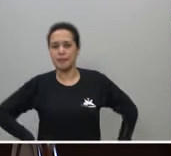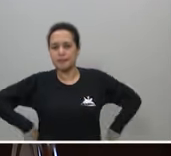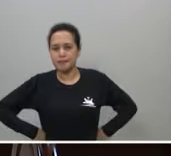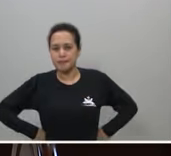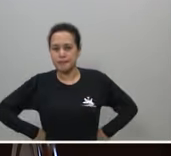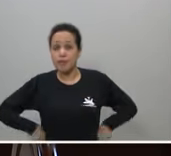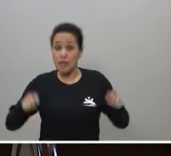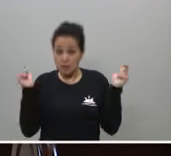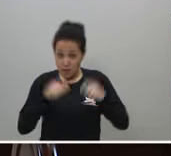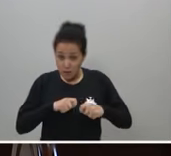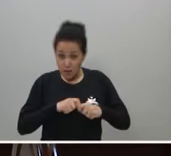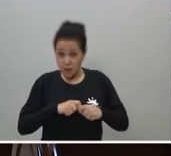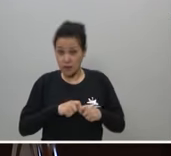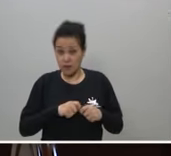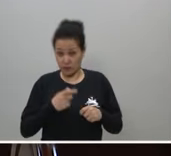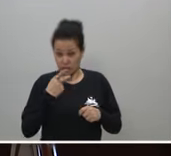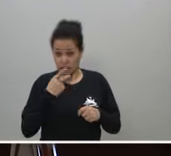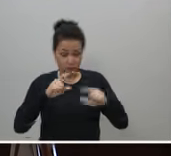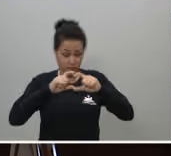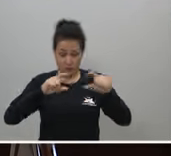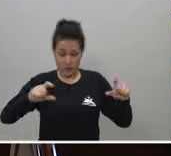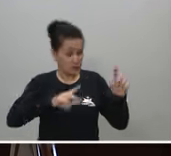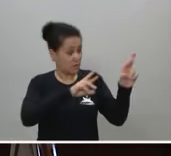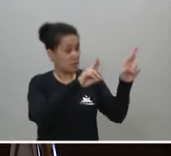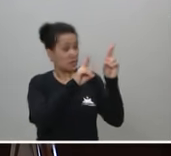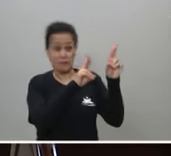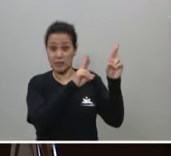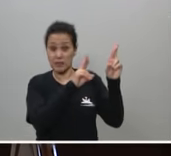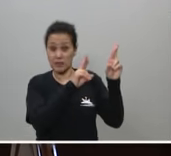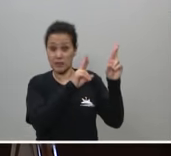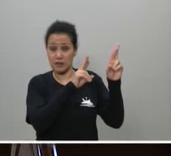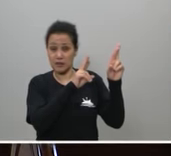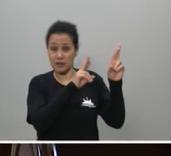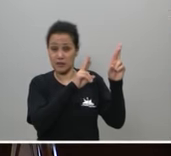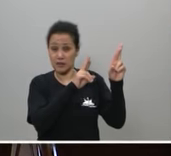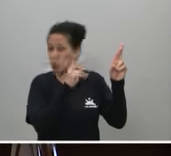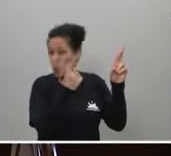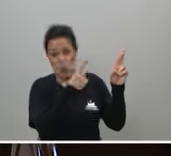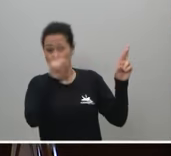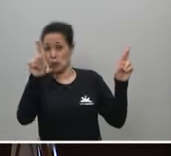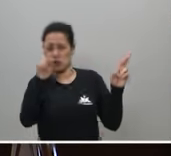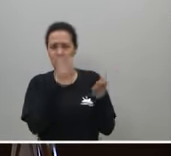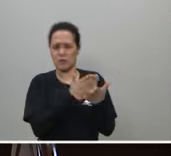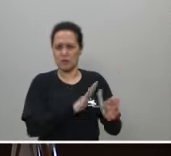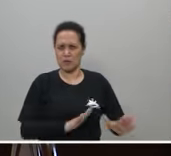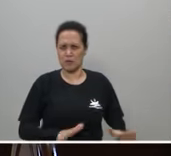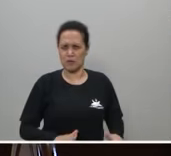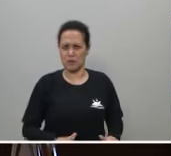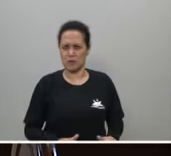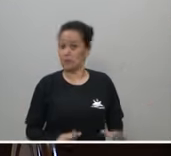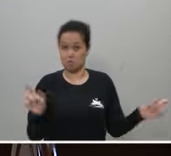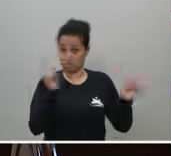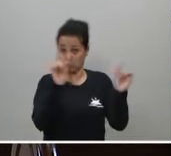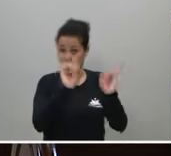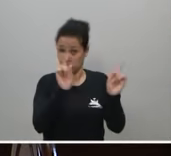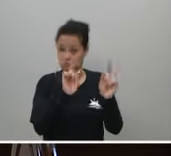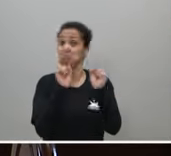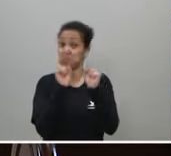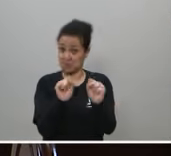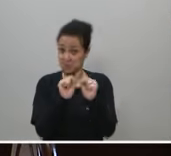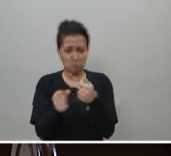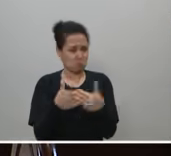morre, não é bem verdade não, ela morre antes. Eu posso matar a esperança, Então eu preciso dar razão